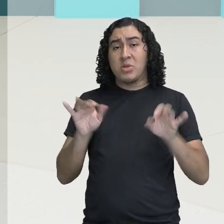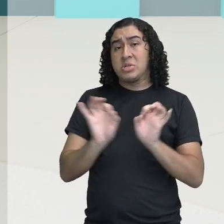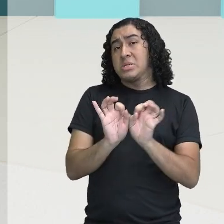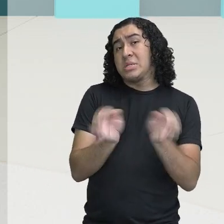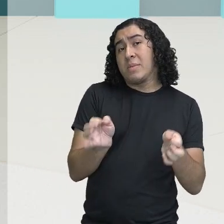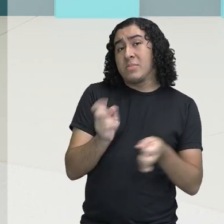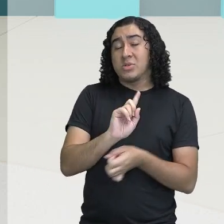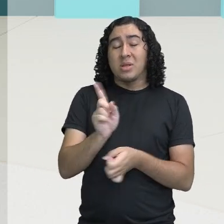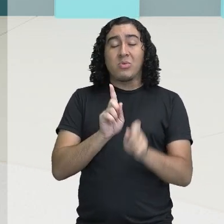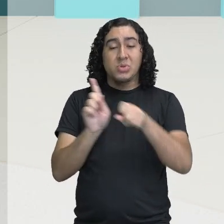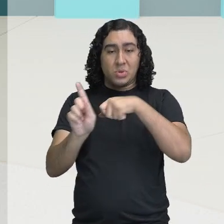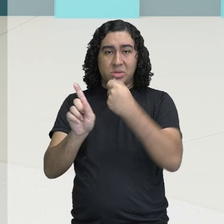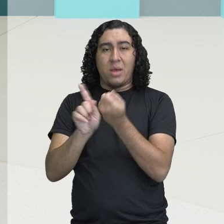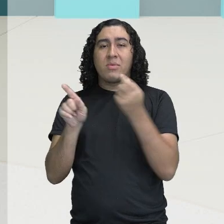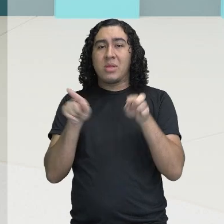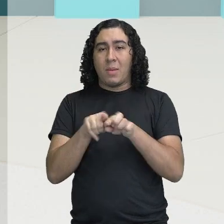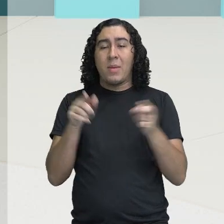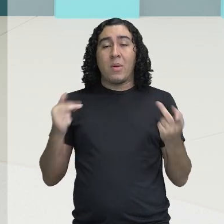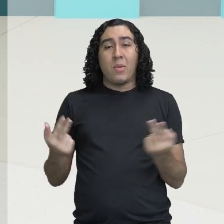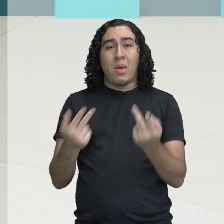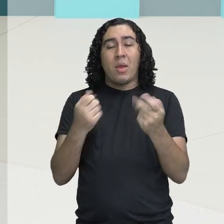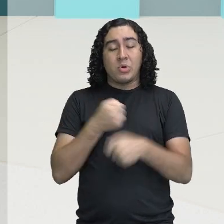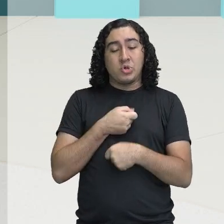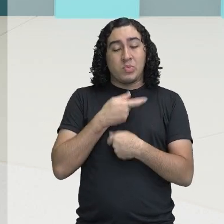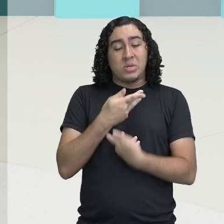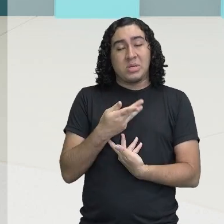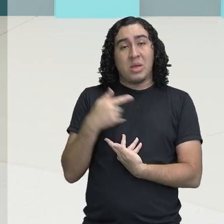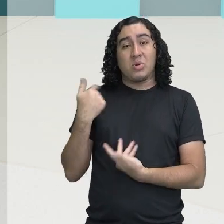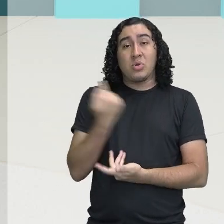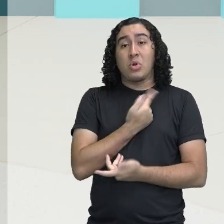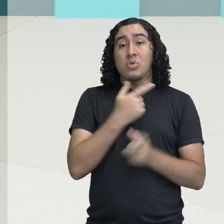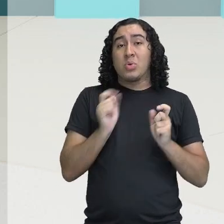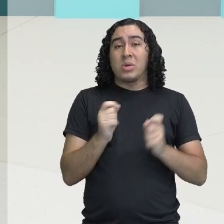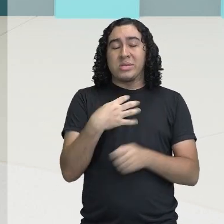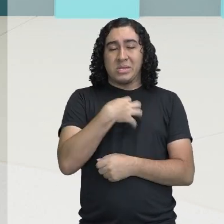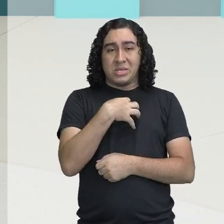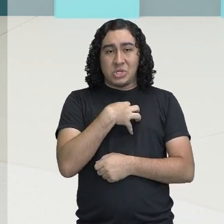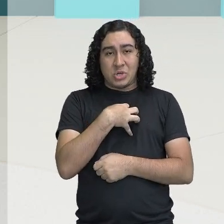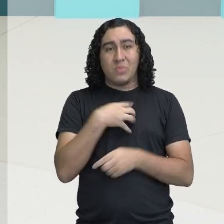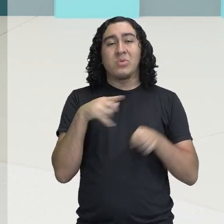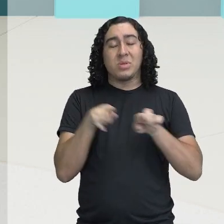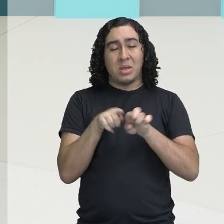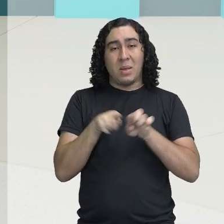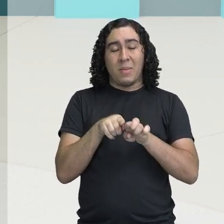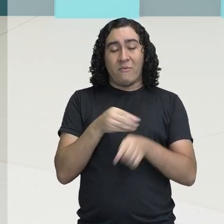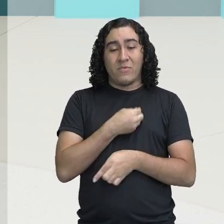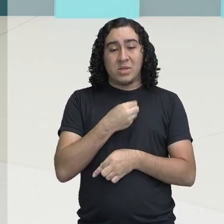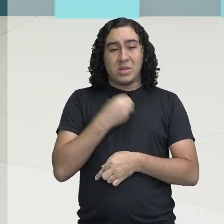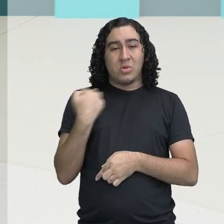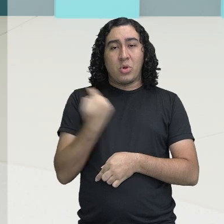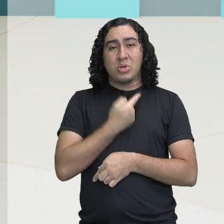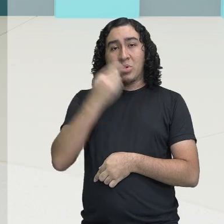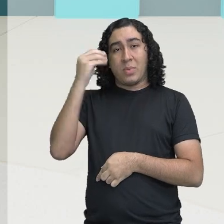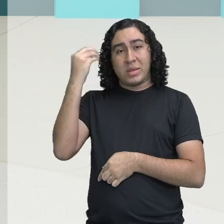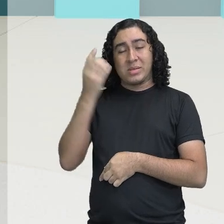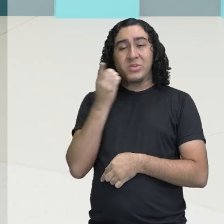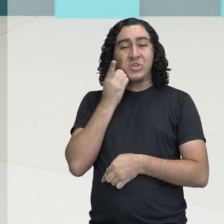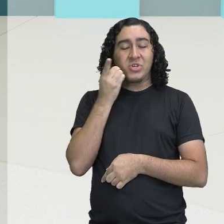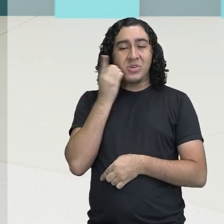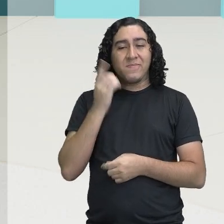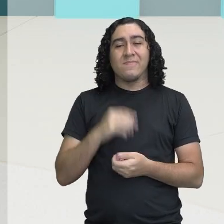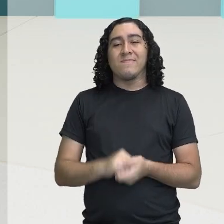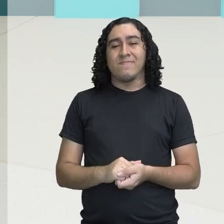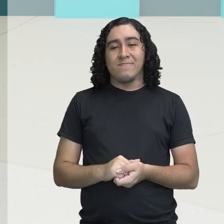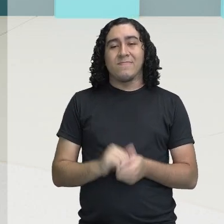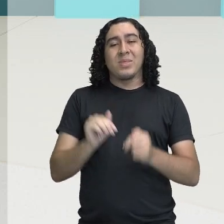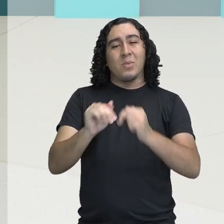movendo socialmente e expressando o que somos, sentimos e vivendo no cotidiano. E